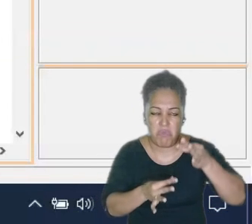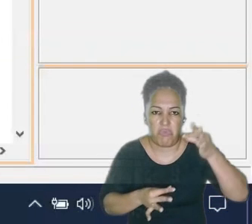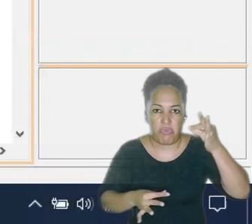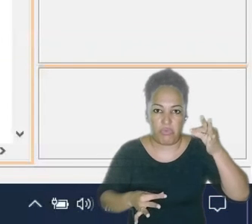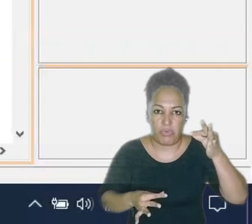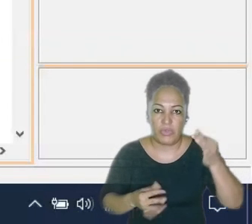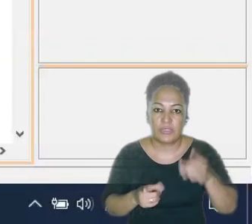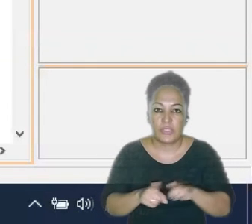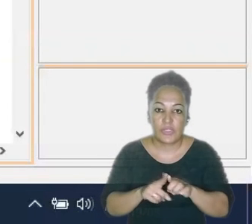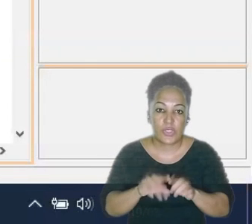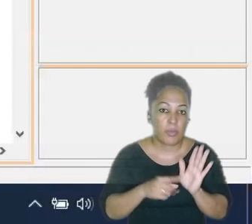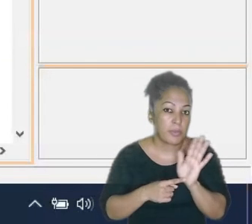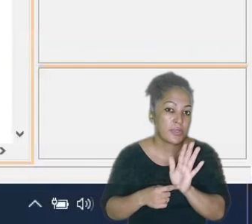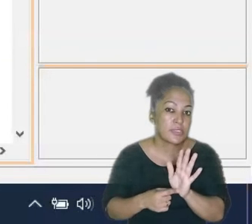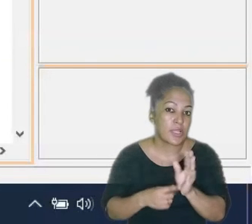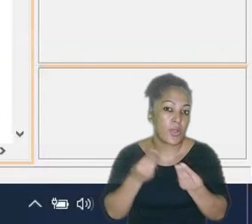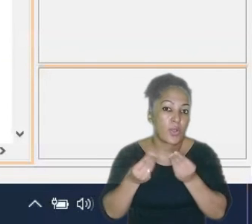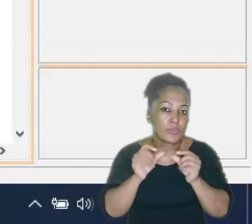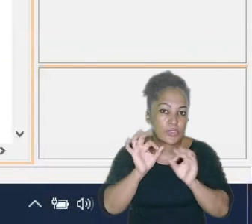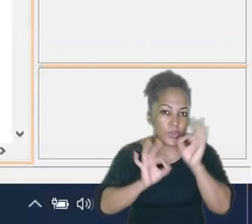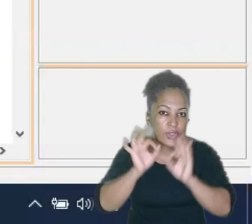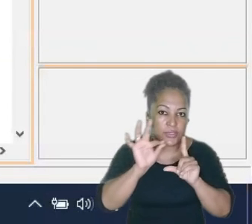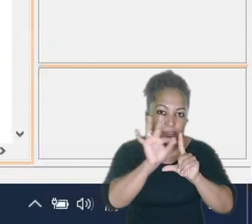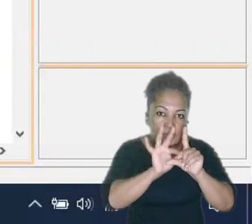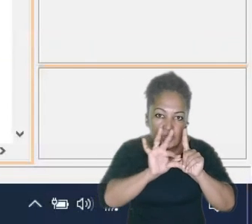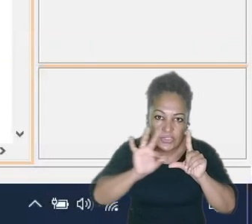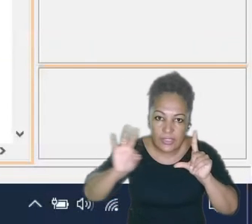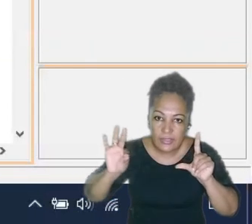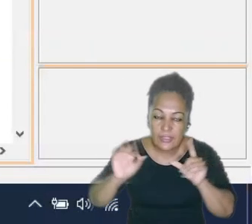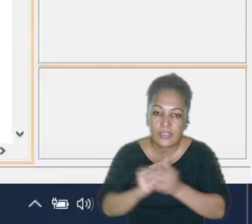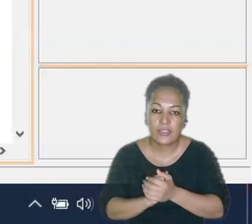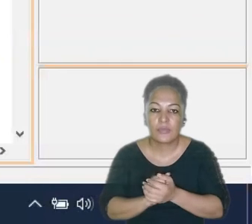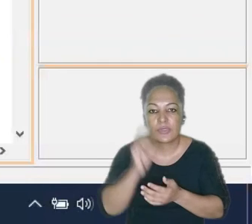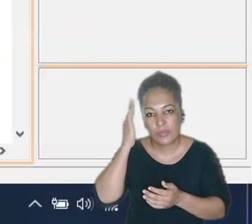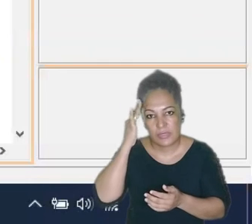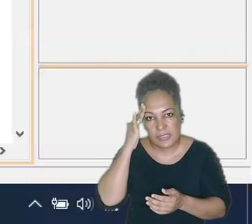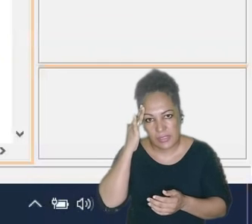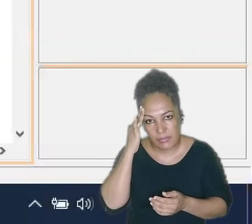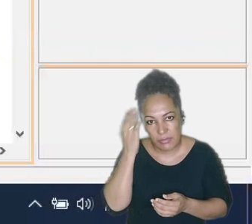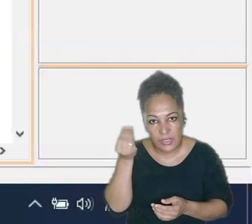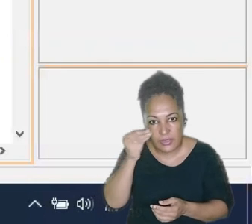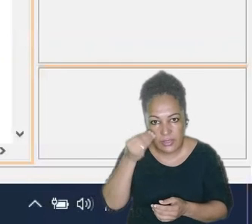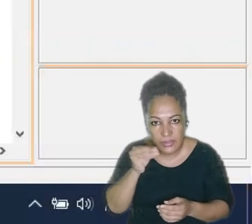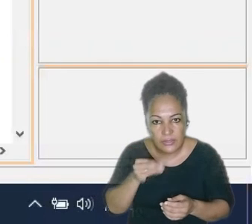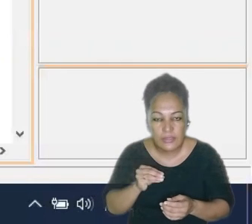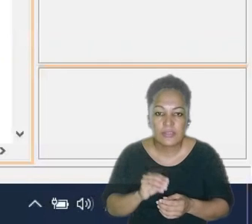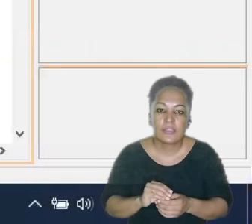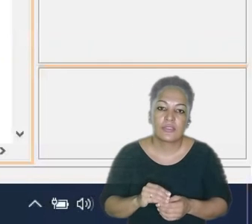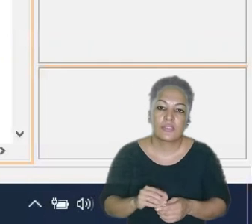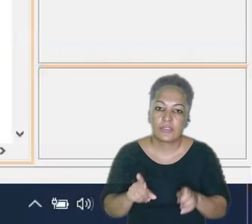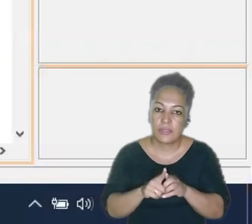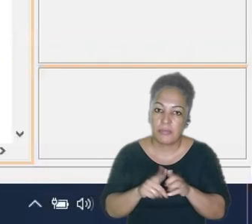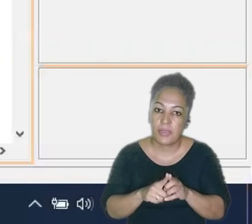para não ficar muito grande, a ideia é só passar como é que você monta o diagrama, vocês já sabem, aqui os atributos é só você identificando